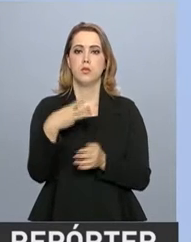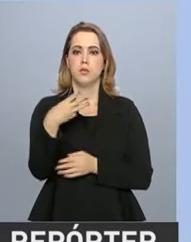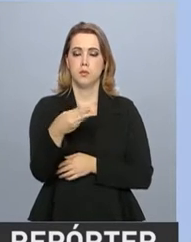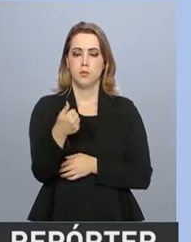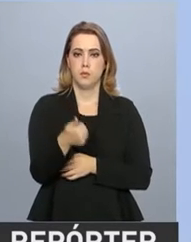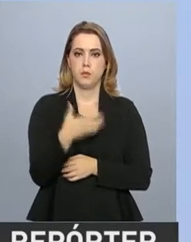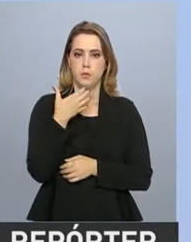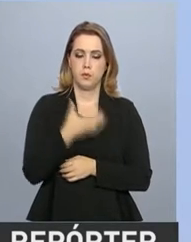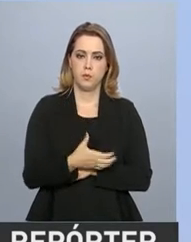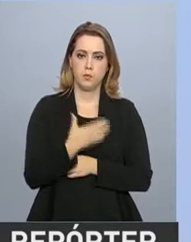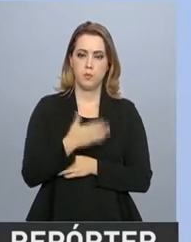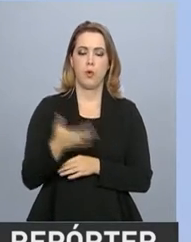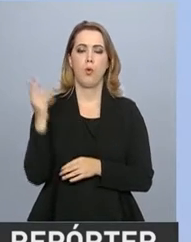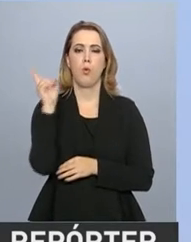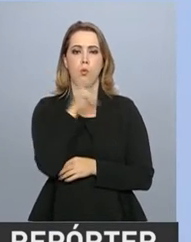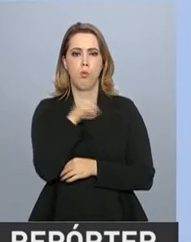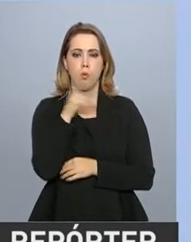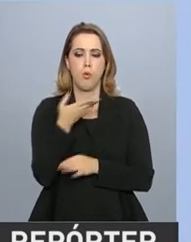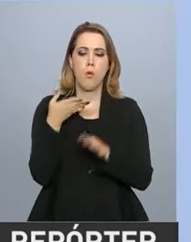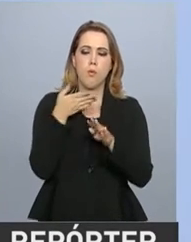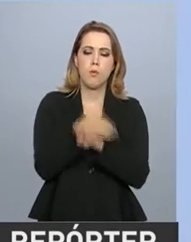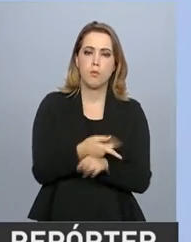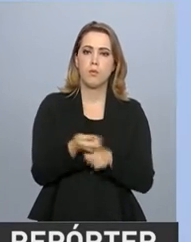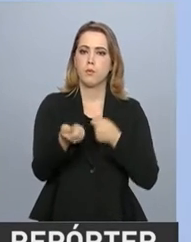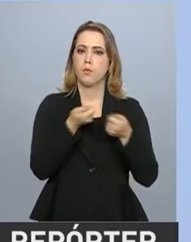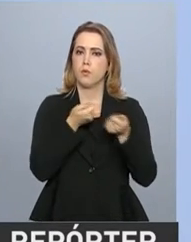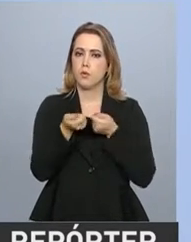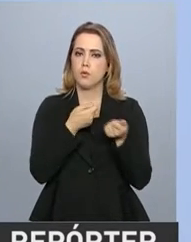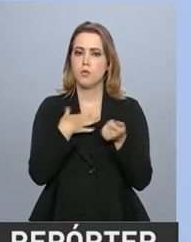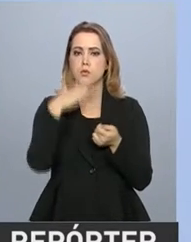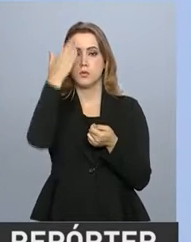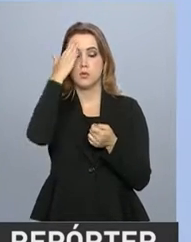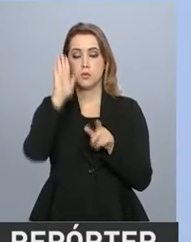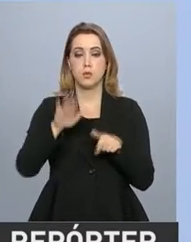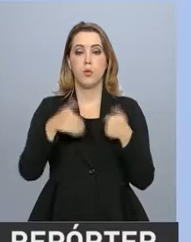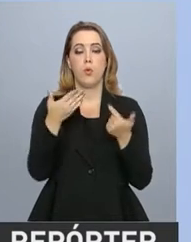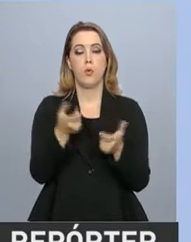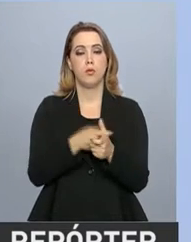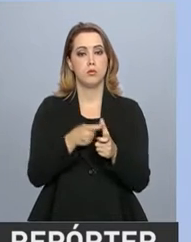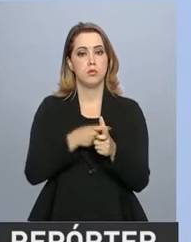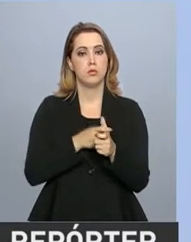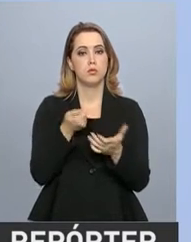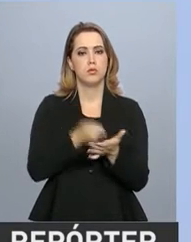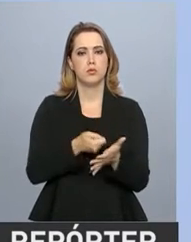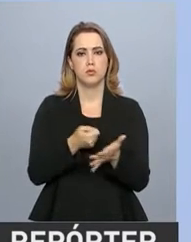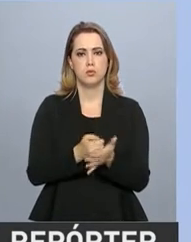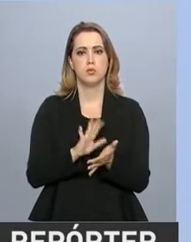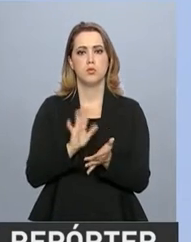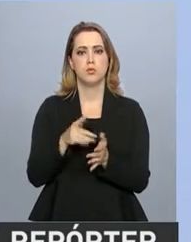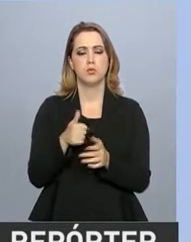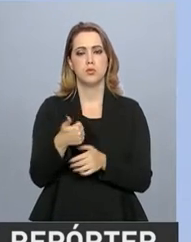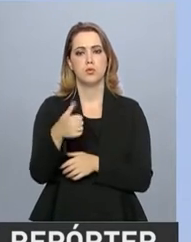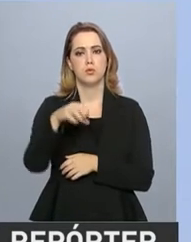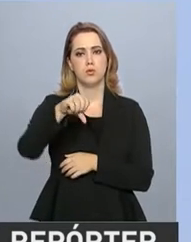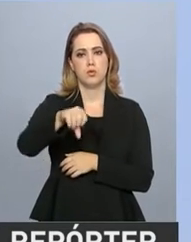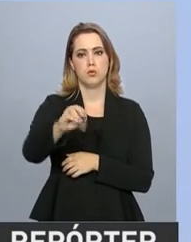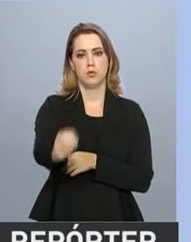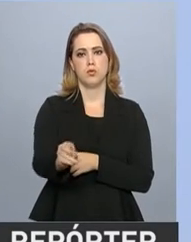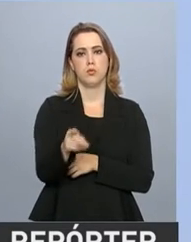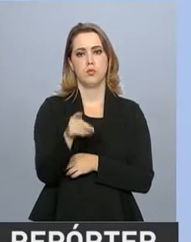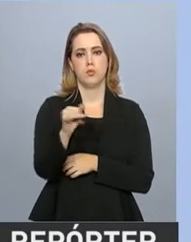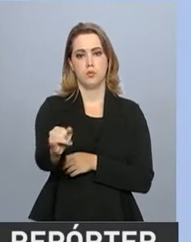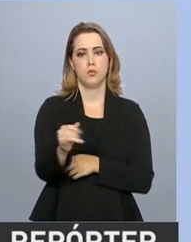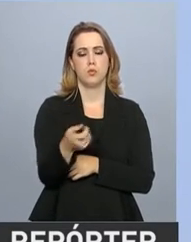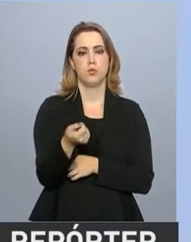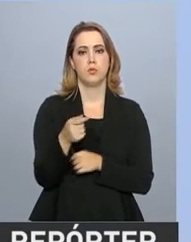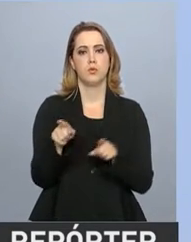ano correrem para regularizar a sua situação, já que nós vamos ter uma janela de 90 dias